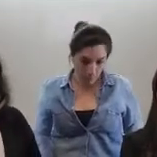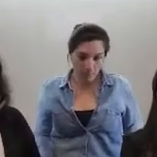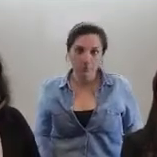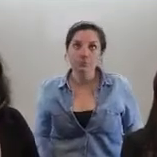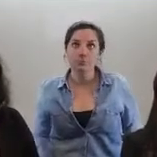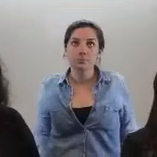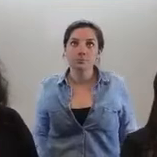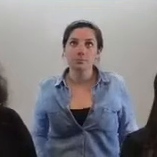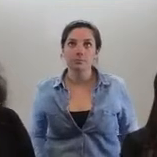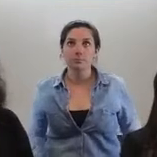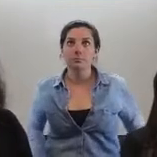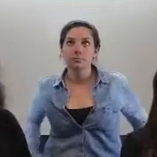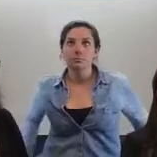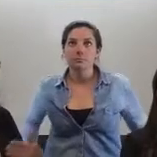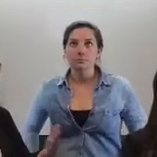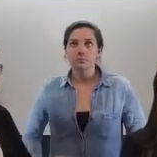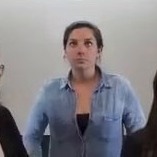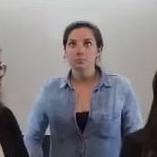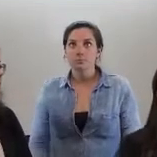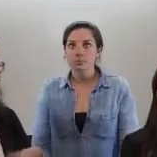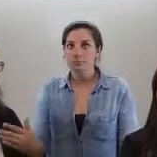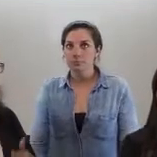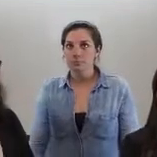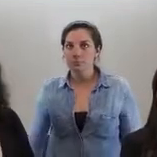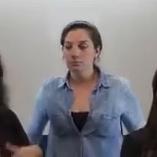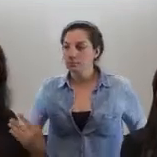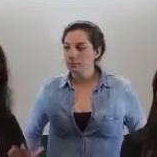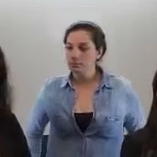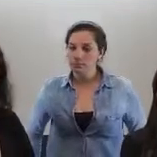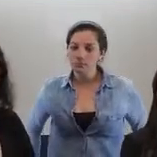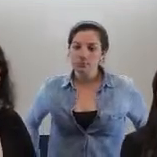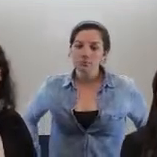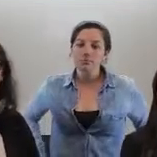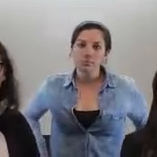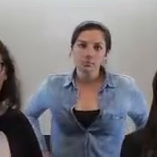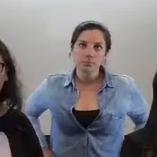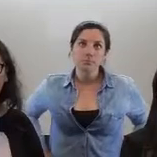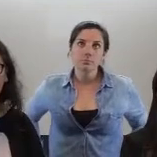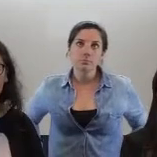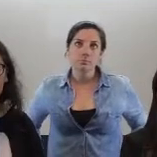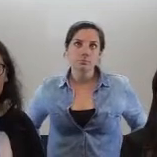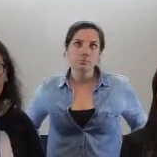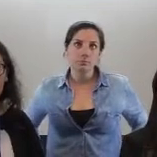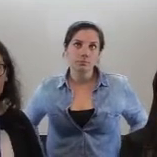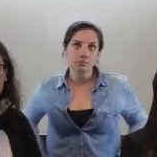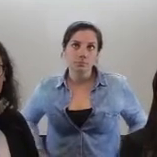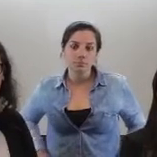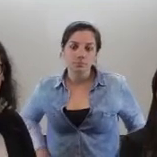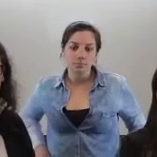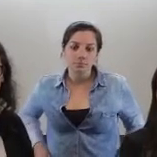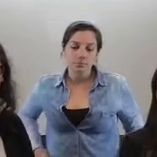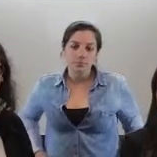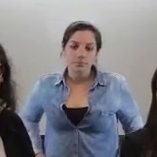pelo Pérgamo, tá? Porque às vezes acontece do Pérgamo tá fora do ar e tudo mais, então é mais fácil ir pela Minha Uno ali. Então,